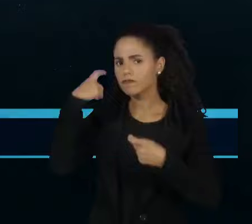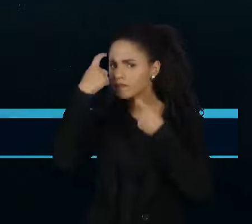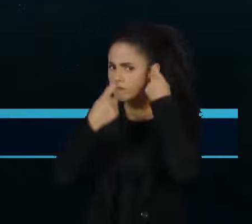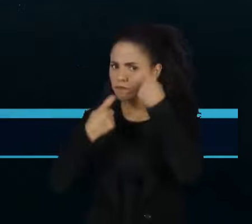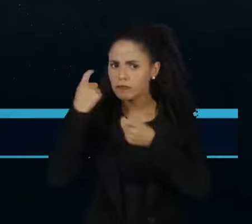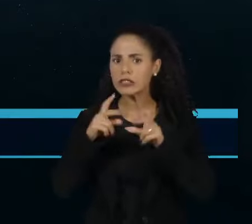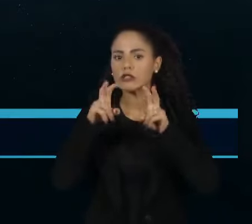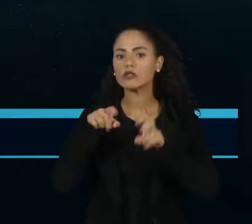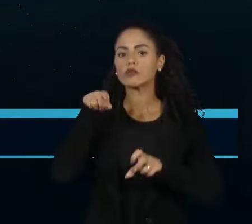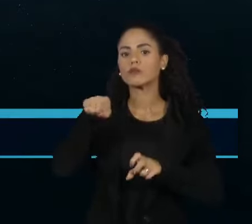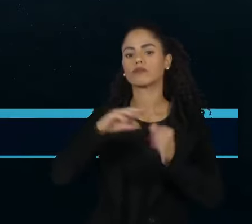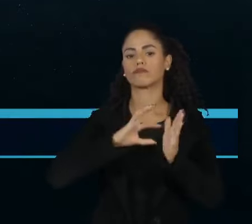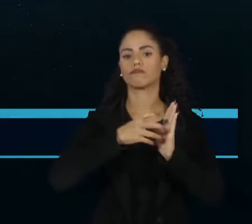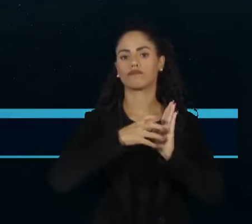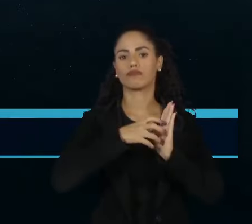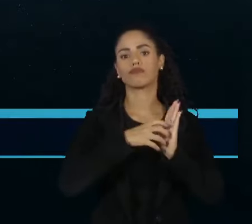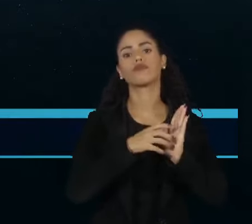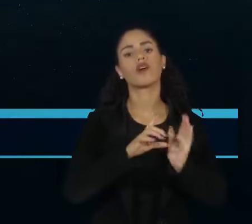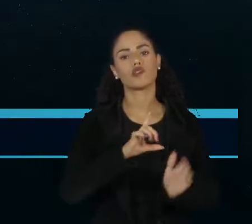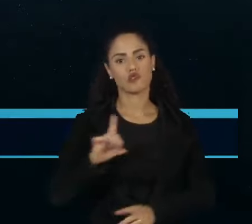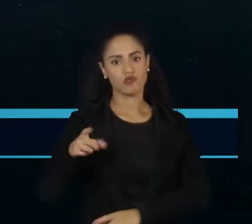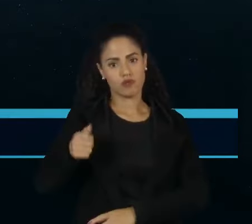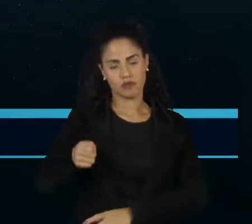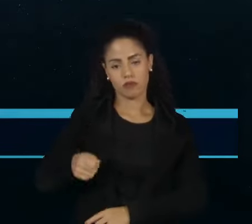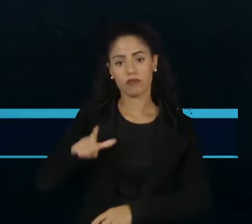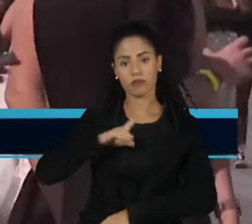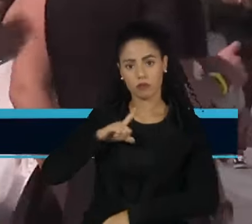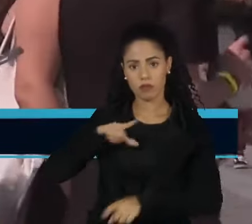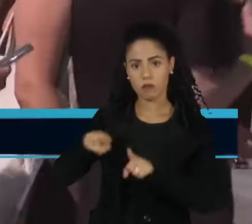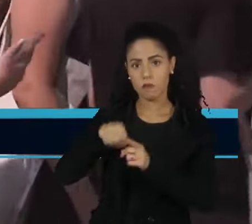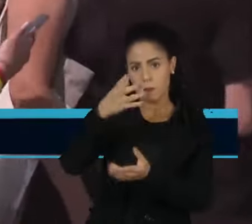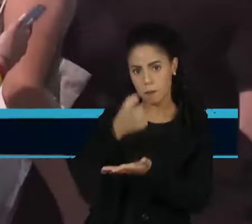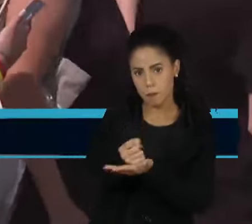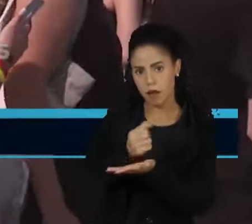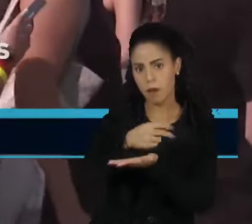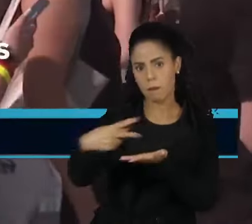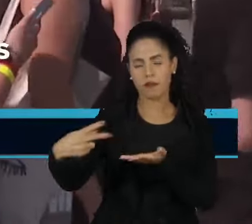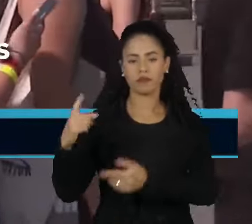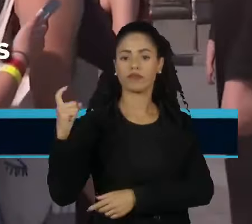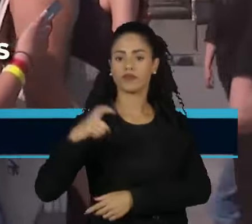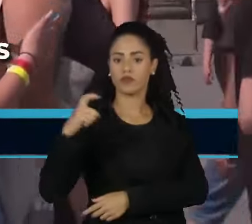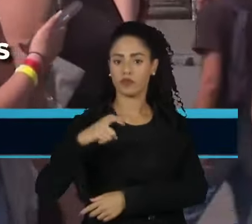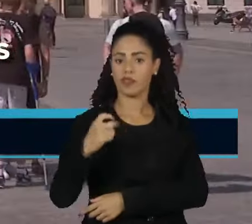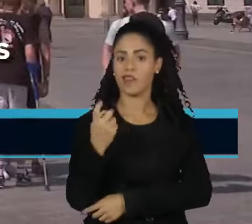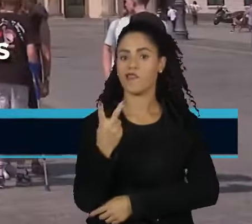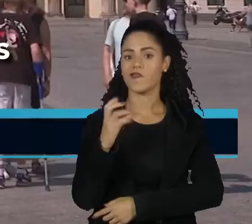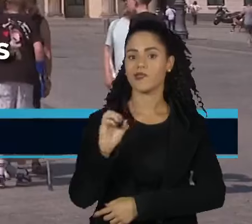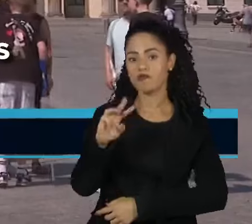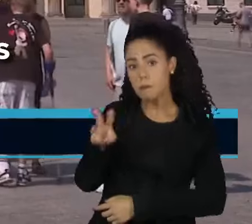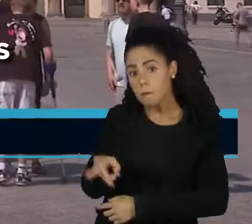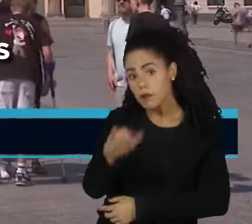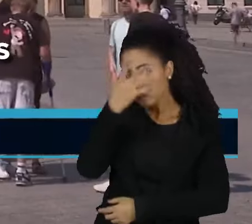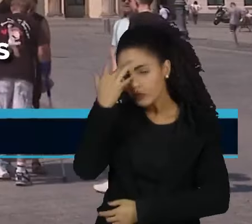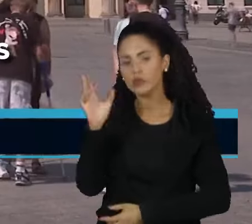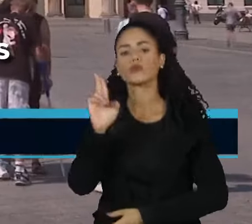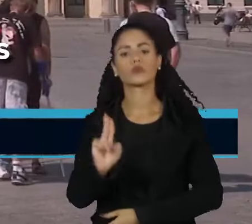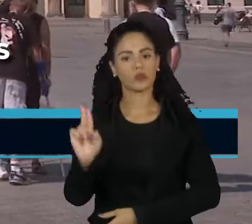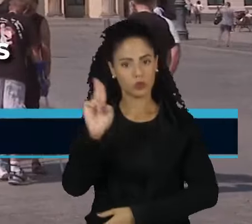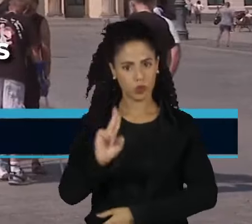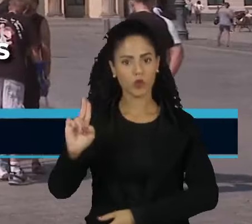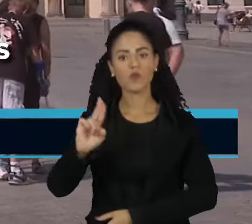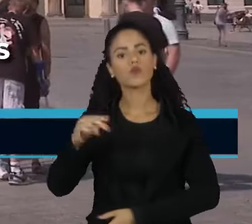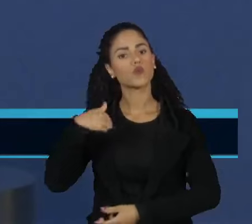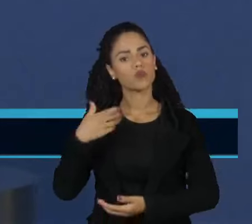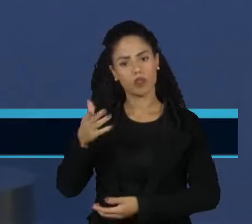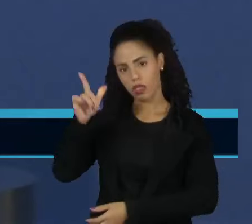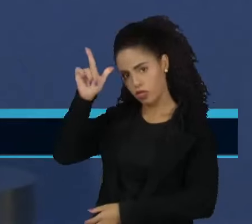predomínio do partido de ultradireita FD no aplicativo o tiktok tem mais de 20 milhões de Us vários ativos mensais na